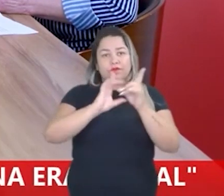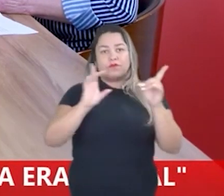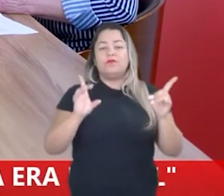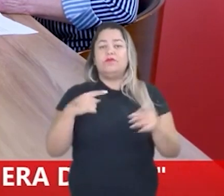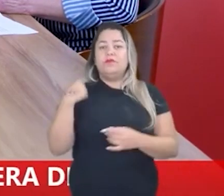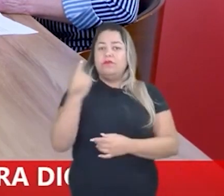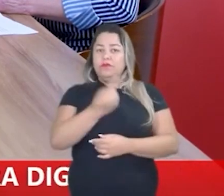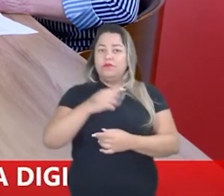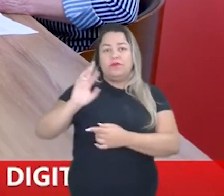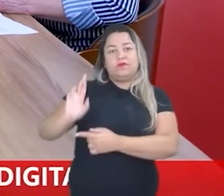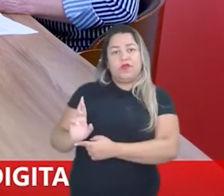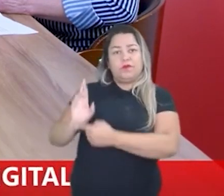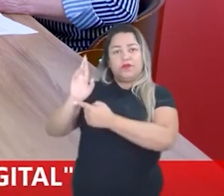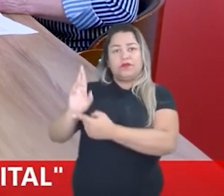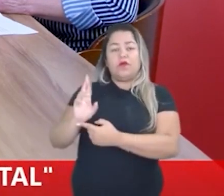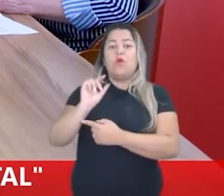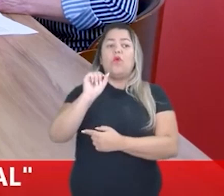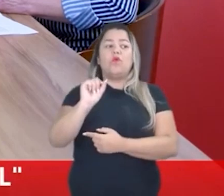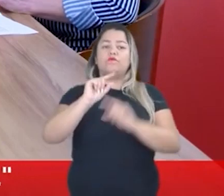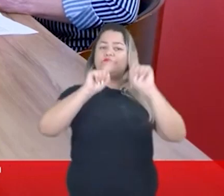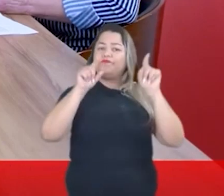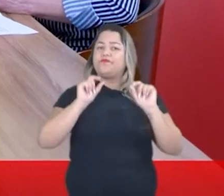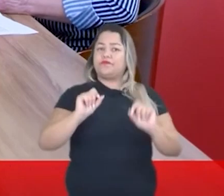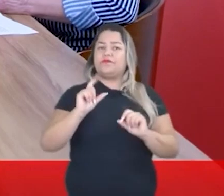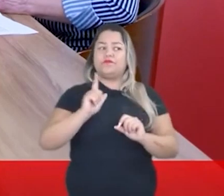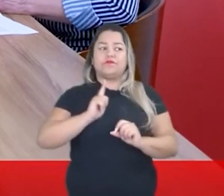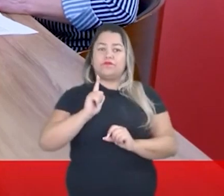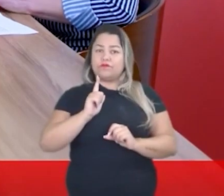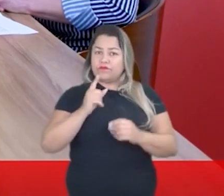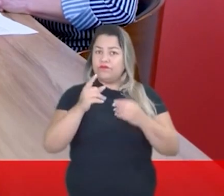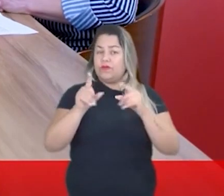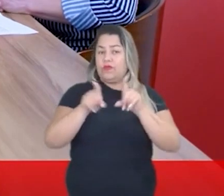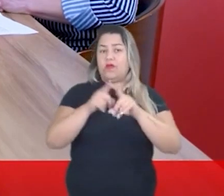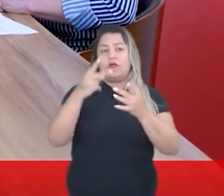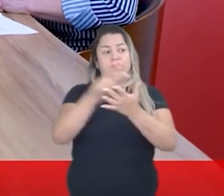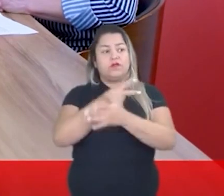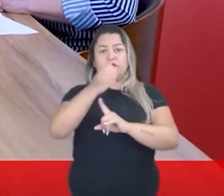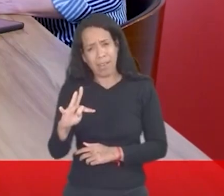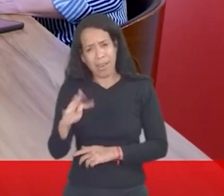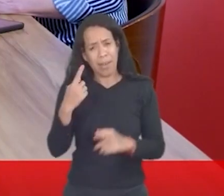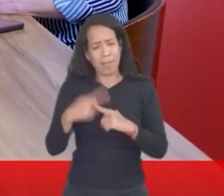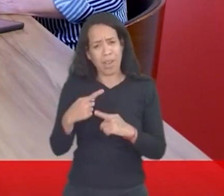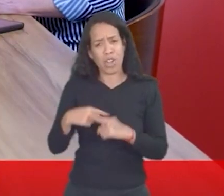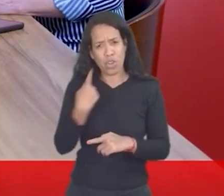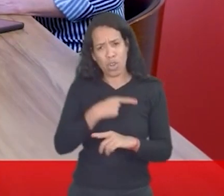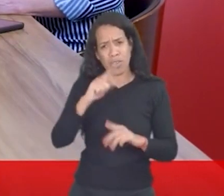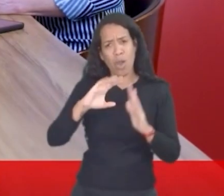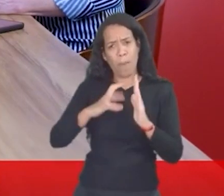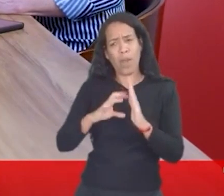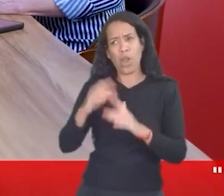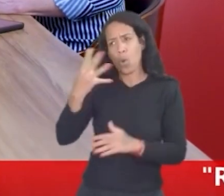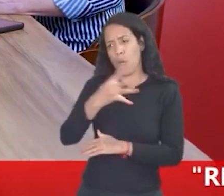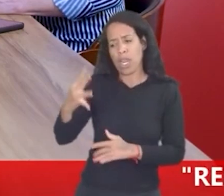nossa representação? O que isso tem a ver com tudo que está acontecendo atualmente na sociedade? Nós somos um partido que